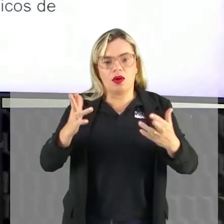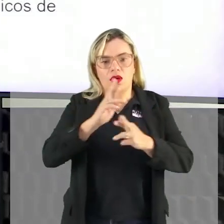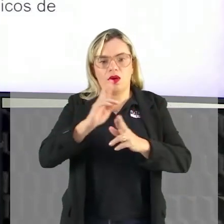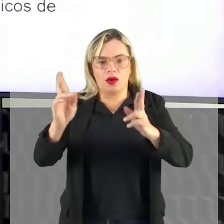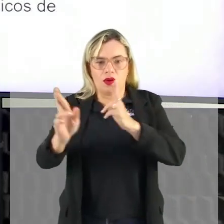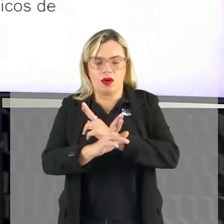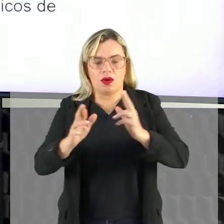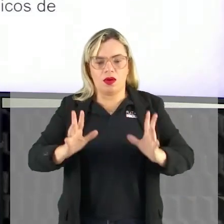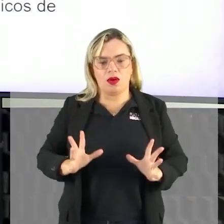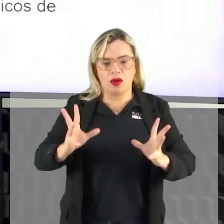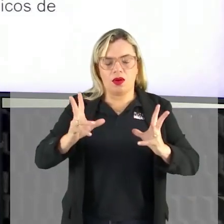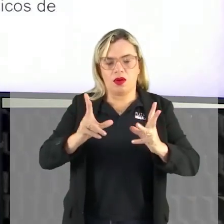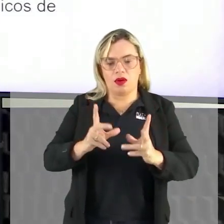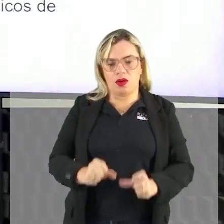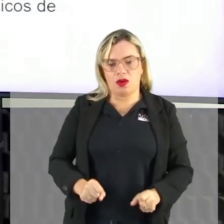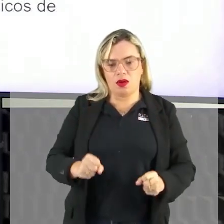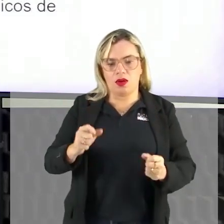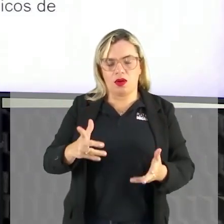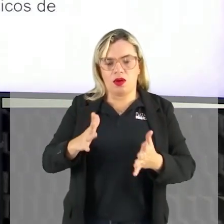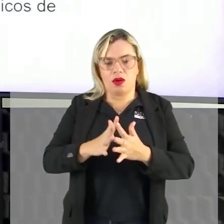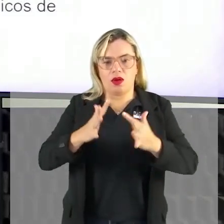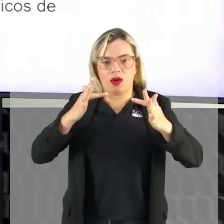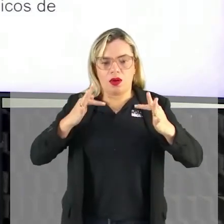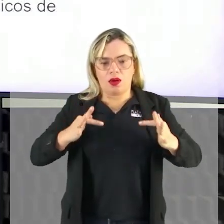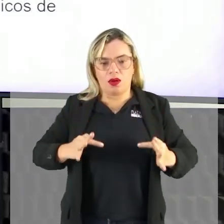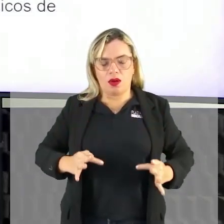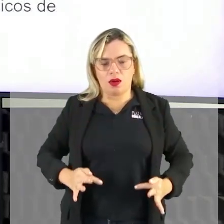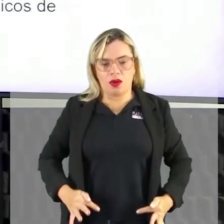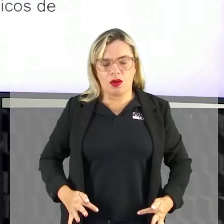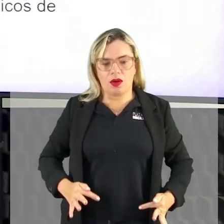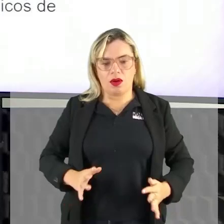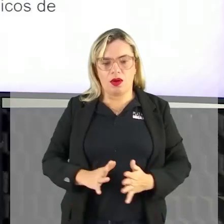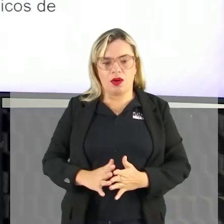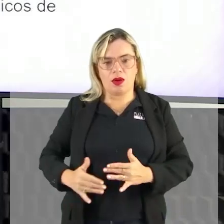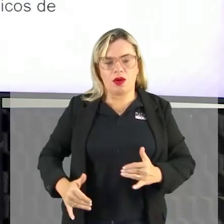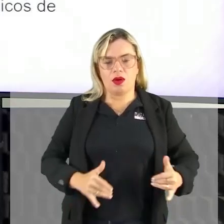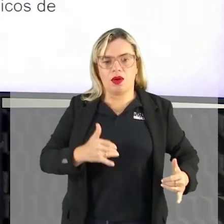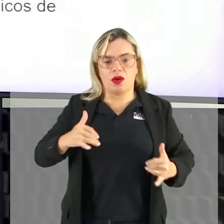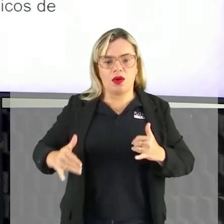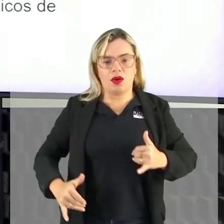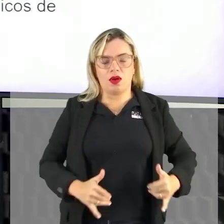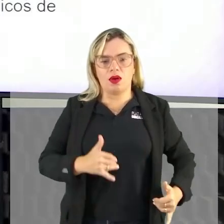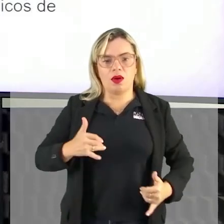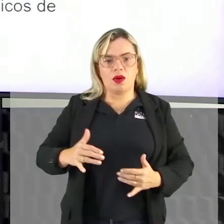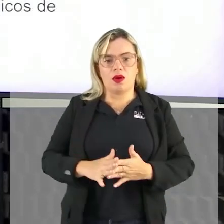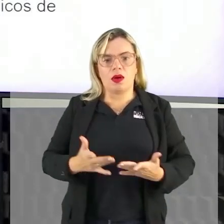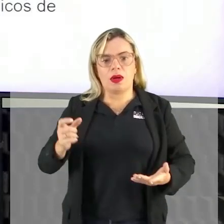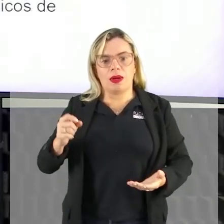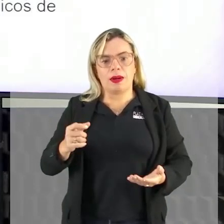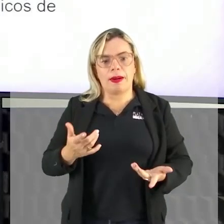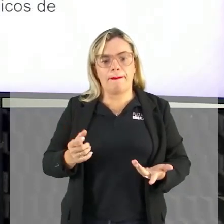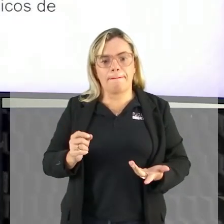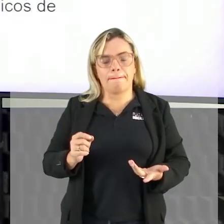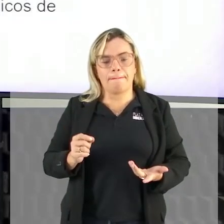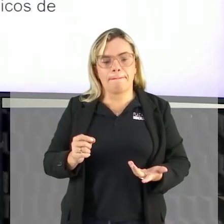toda a fisiologia, né, o metabolismo desse